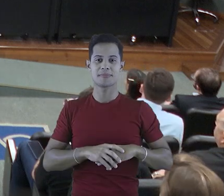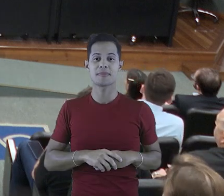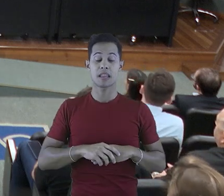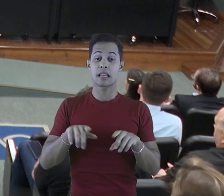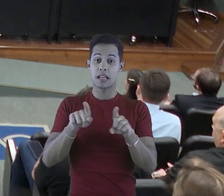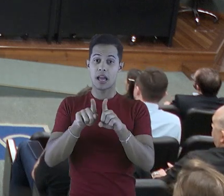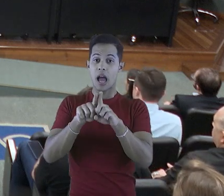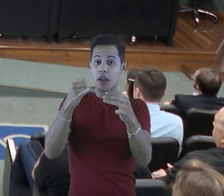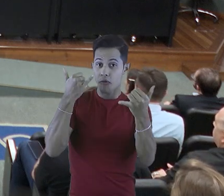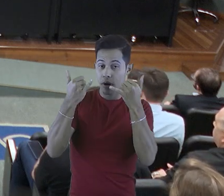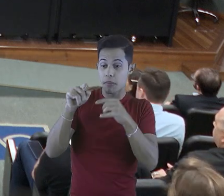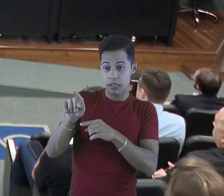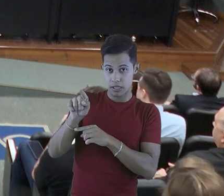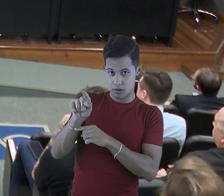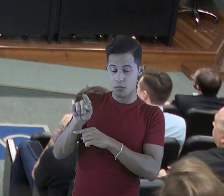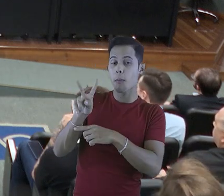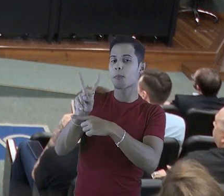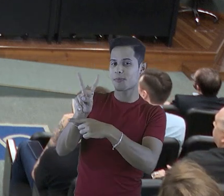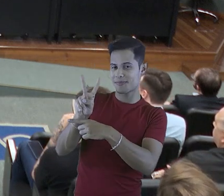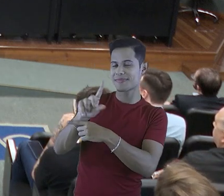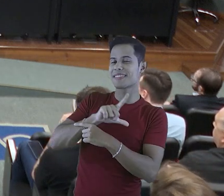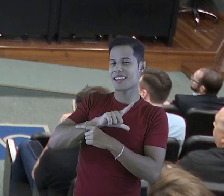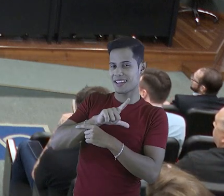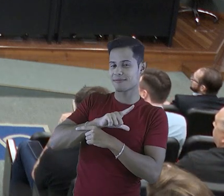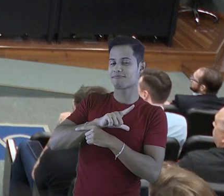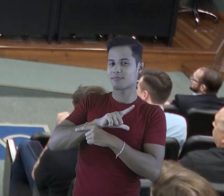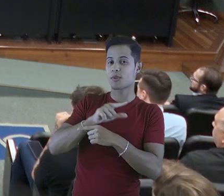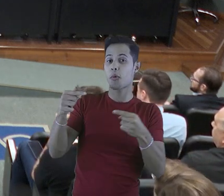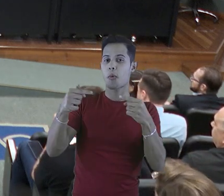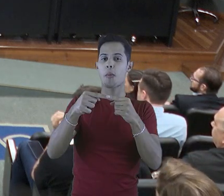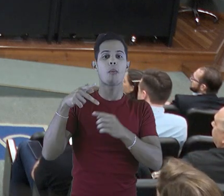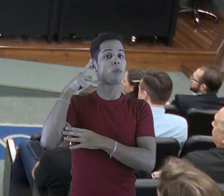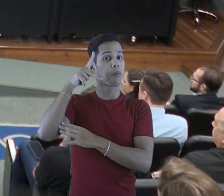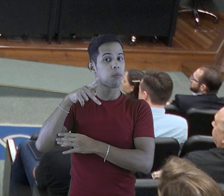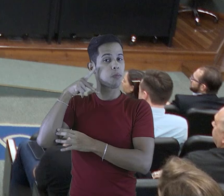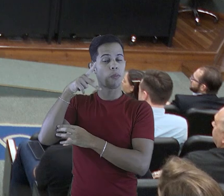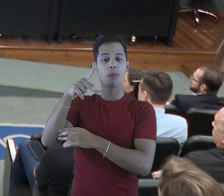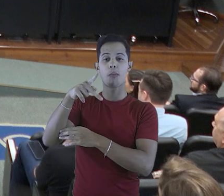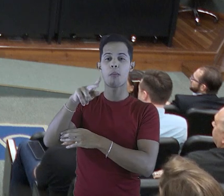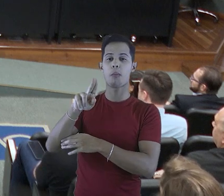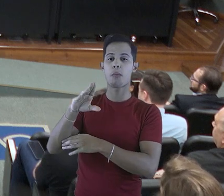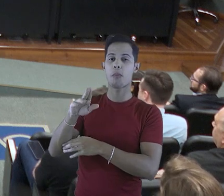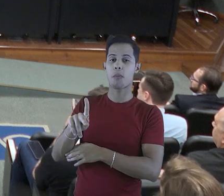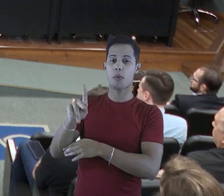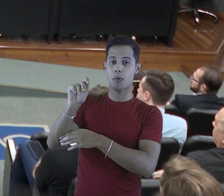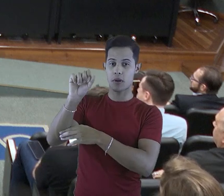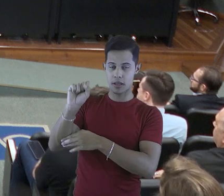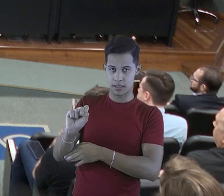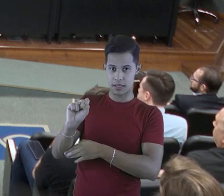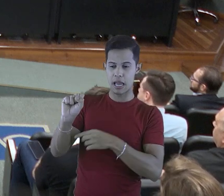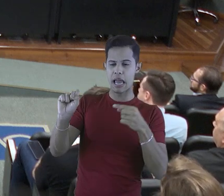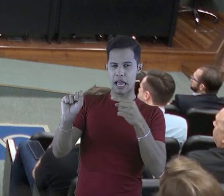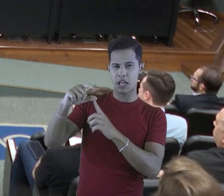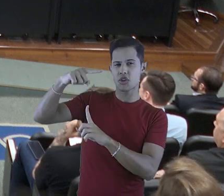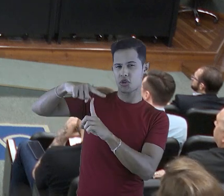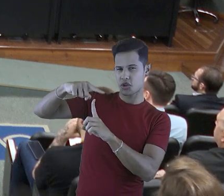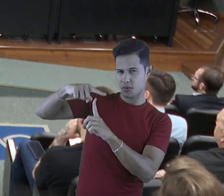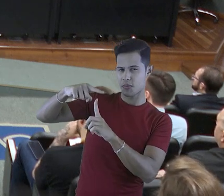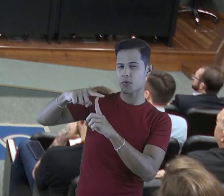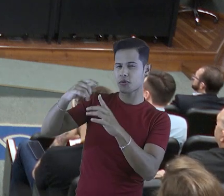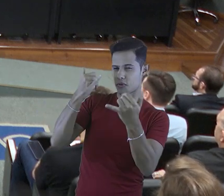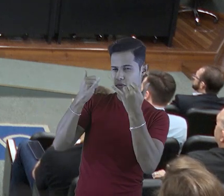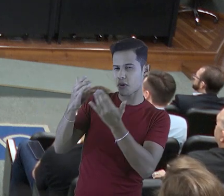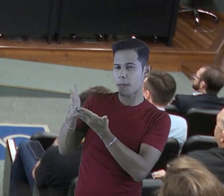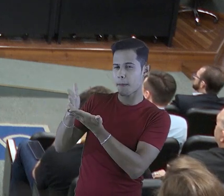E esses dados também são protegidos. Porque, de alguma forma, veja, por isso tem a política de cookies. Os dados pseudononimizados, esses,